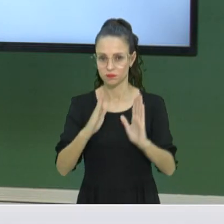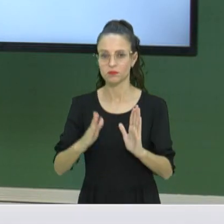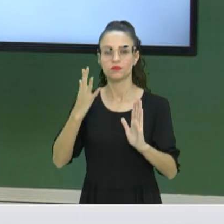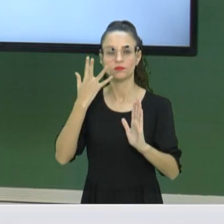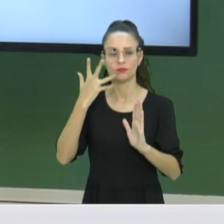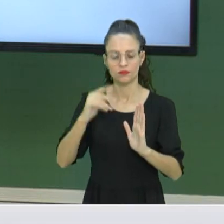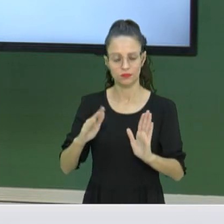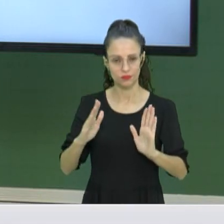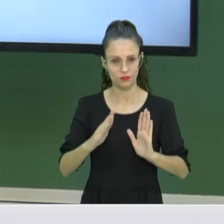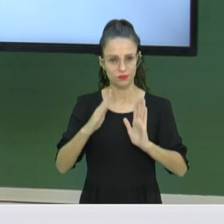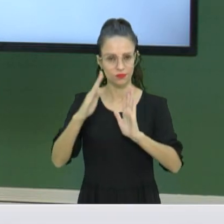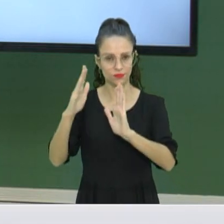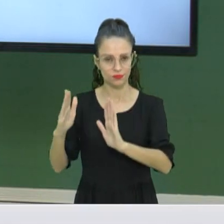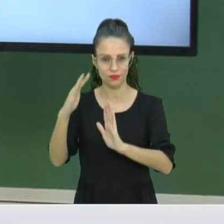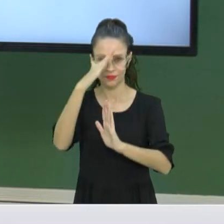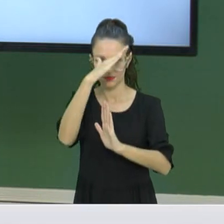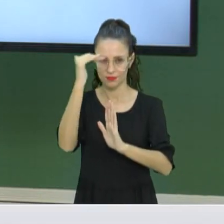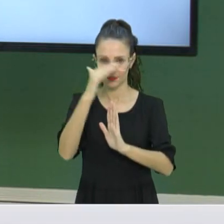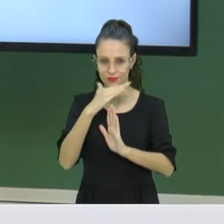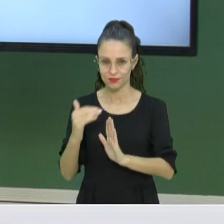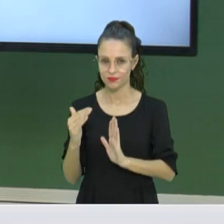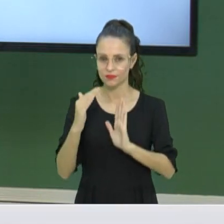crianças, pré-adolescentes,